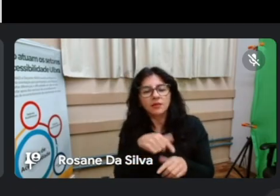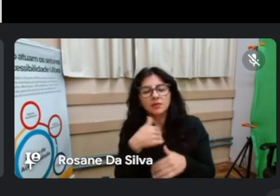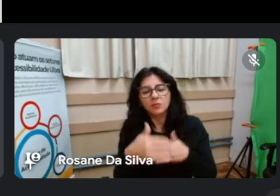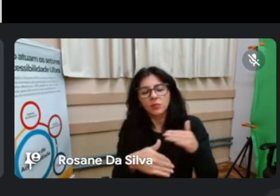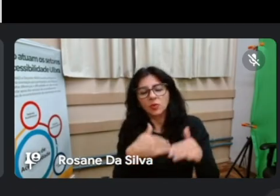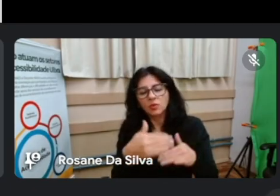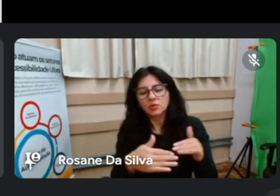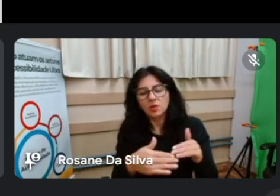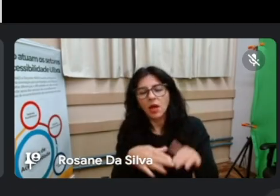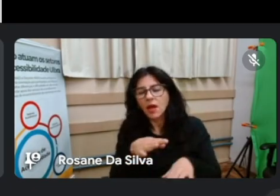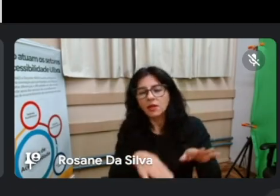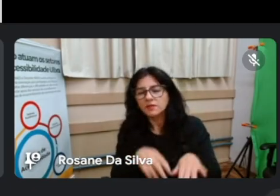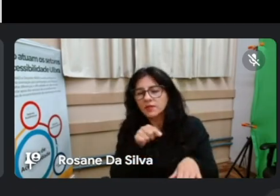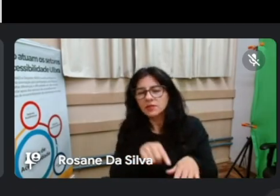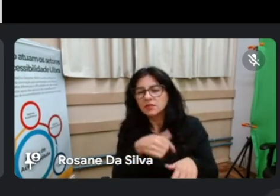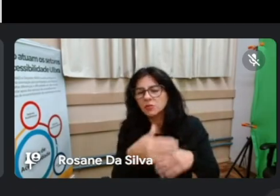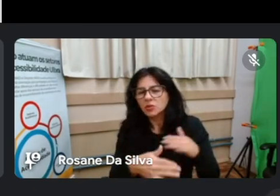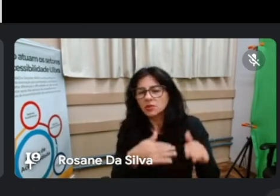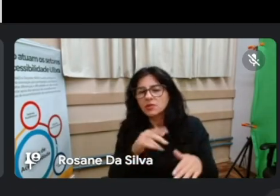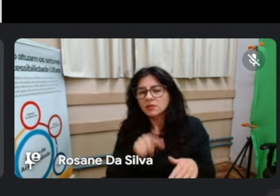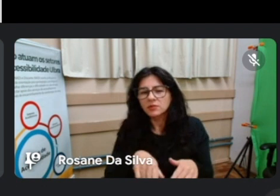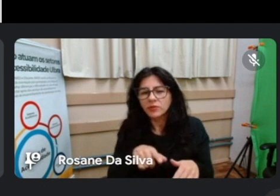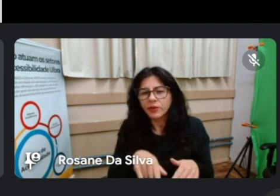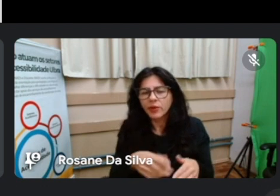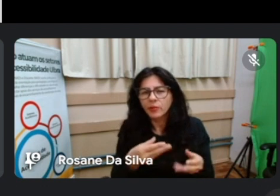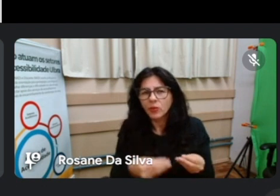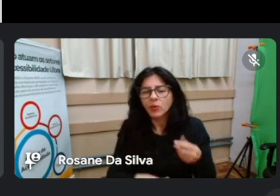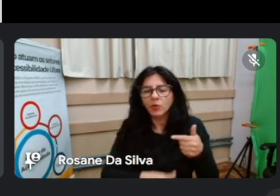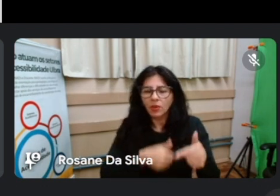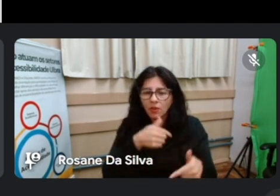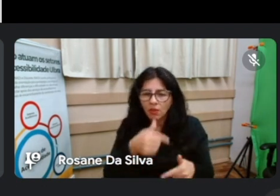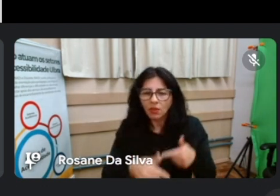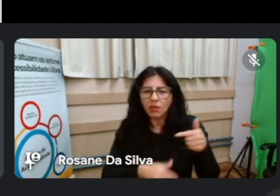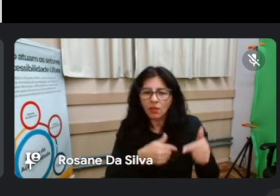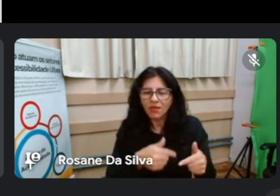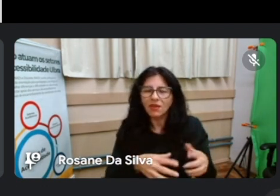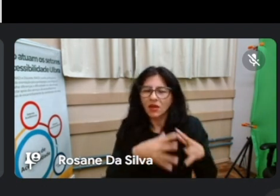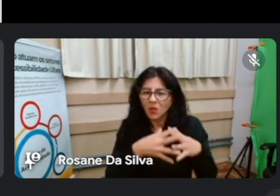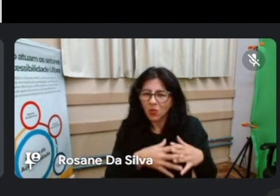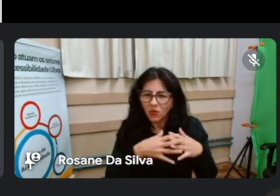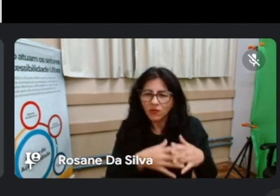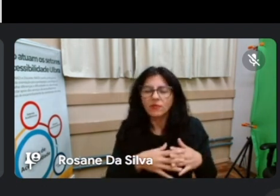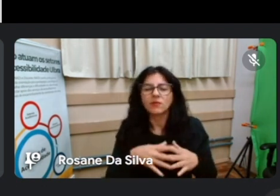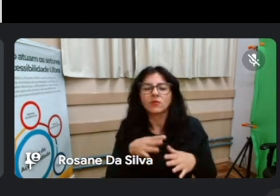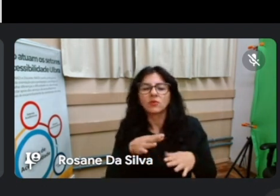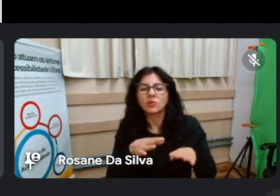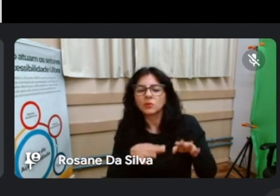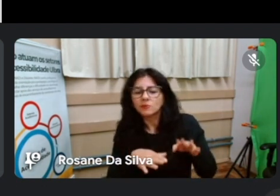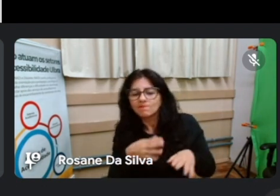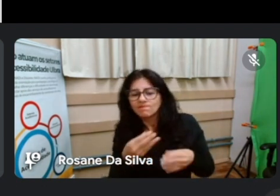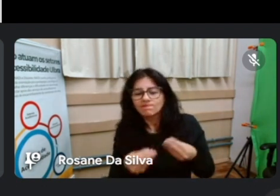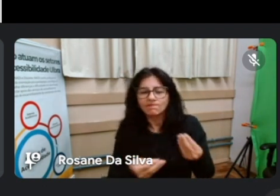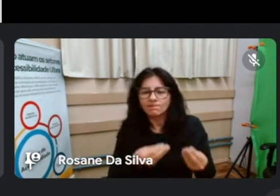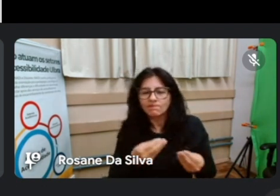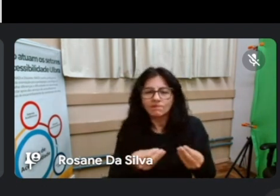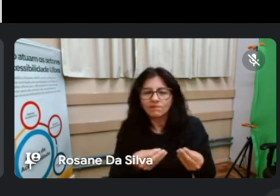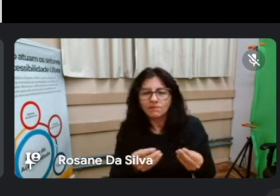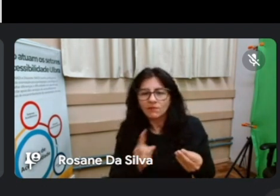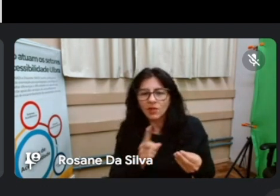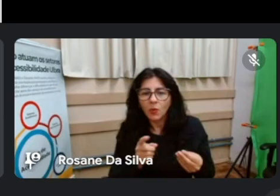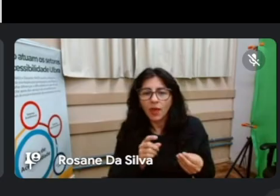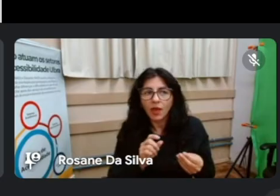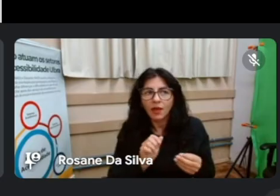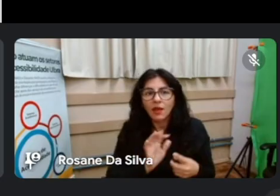às vezes é tão tão trabalhoso tão confuso tão Hã Não explícito que